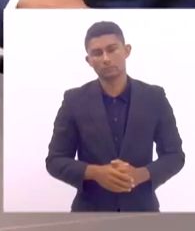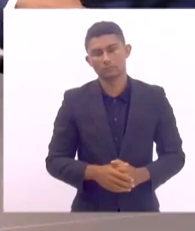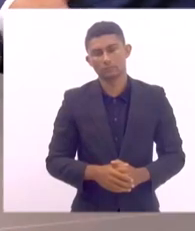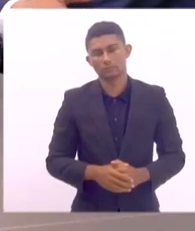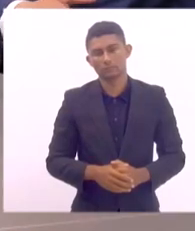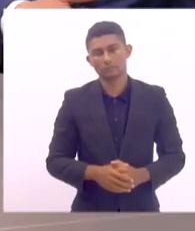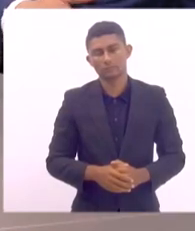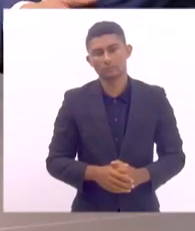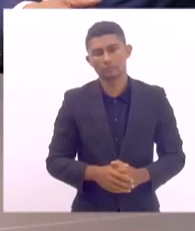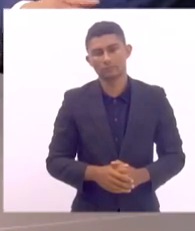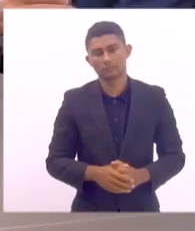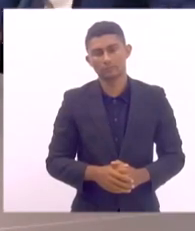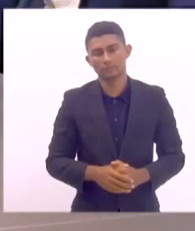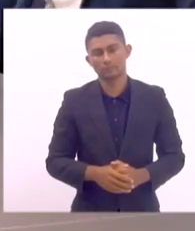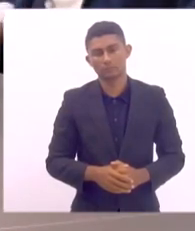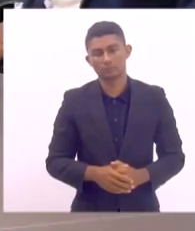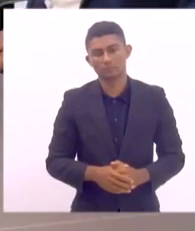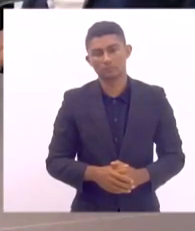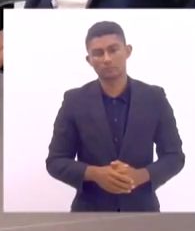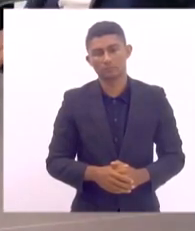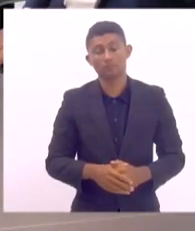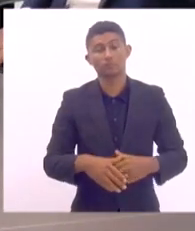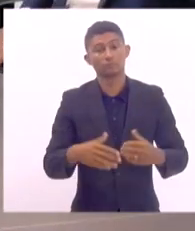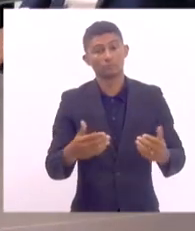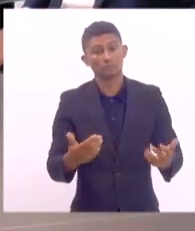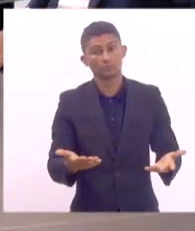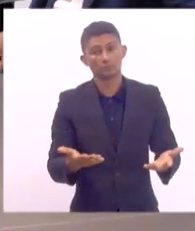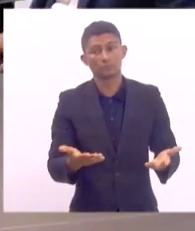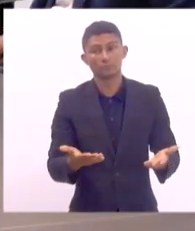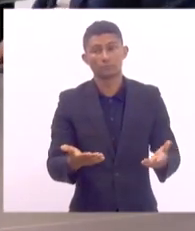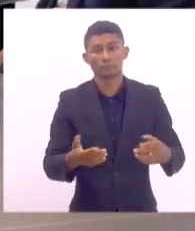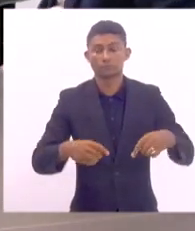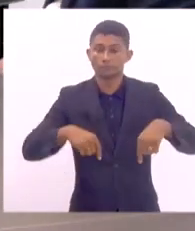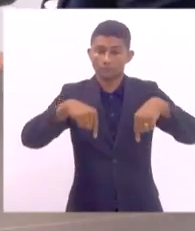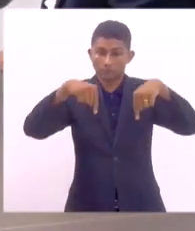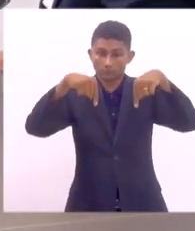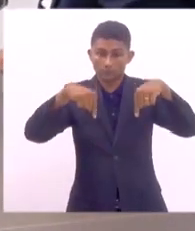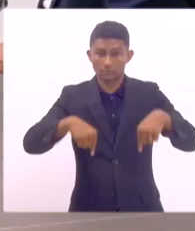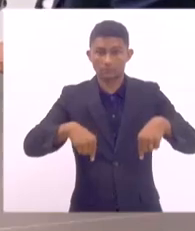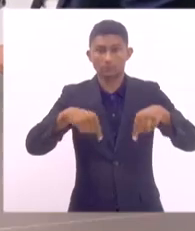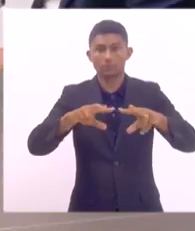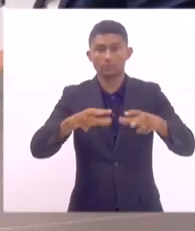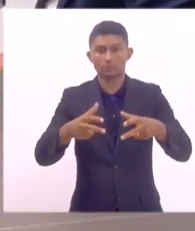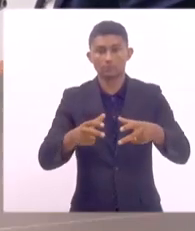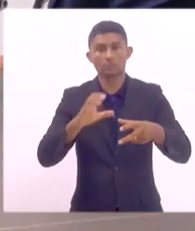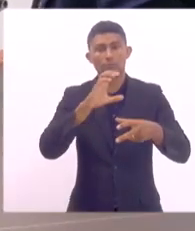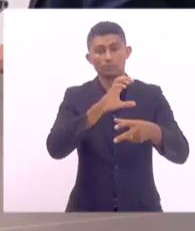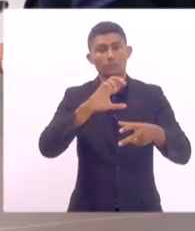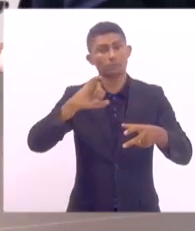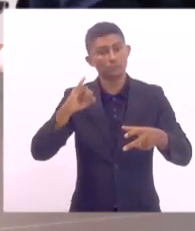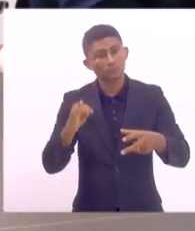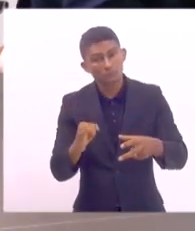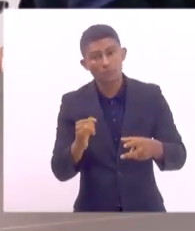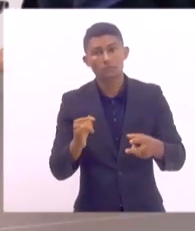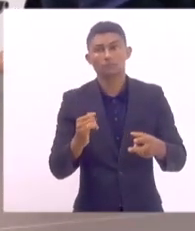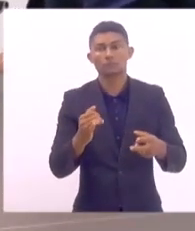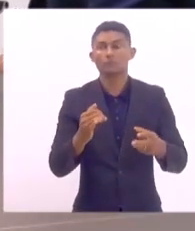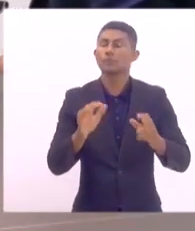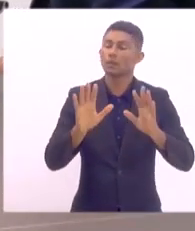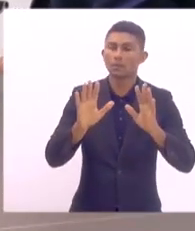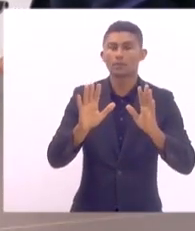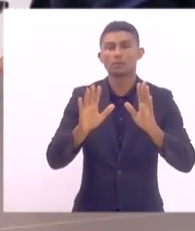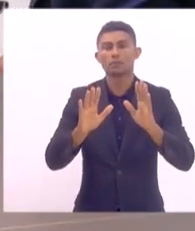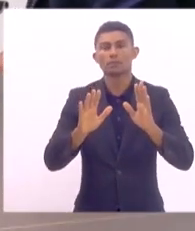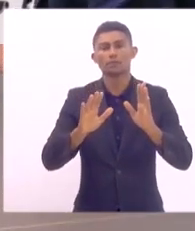Boa vontade. É boa vontade. Aí a casa. Não é a casa. Foi a CCJ com É, mas. Então, mantém